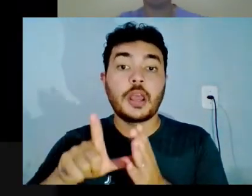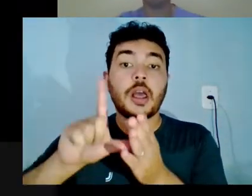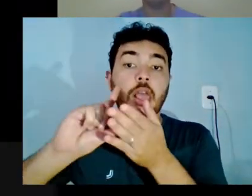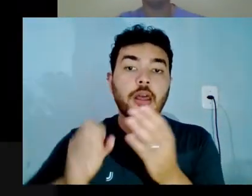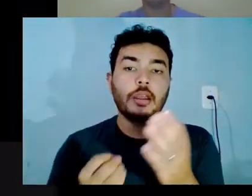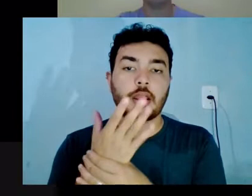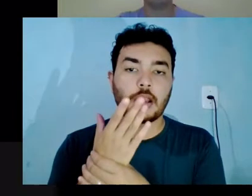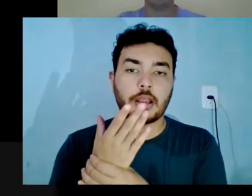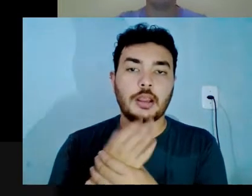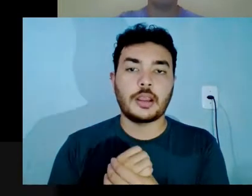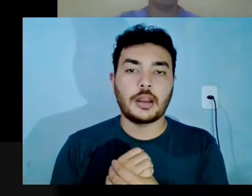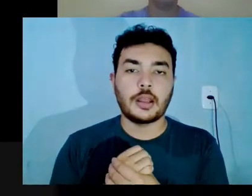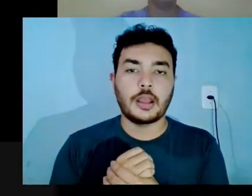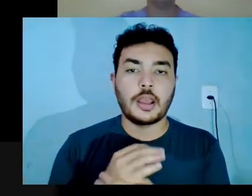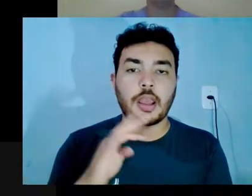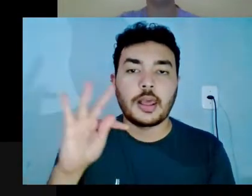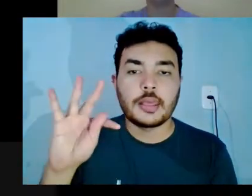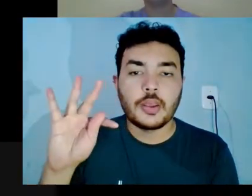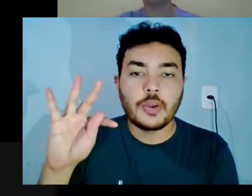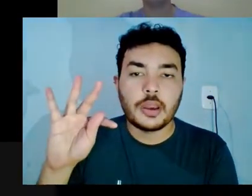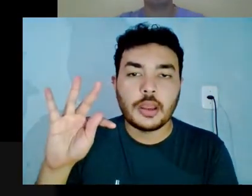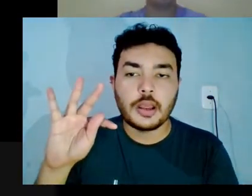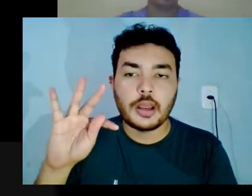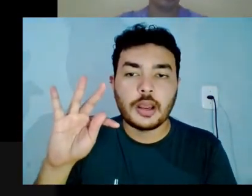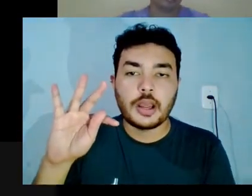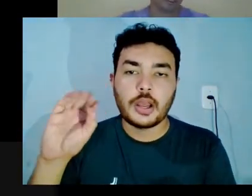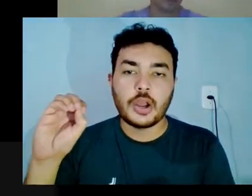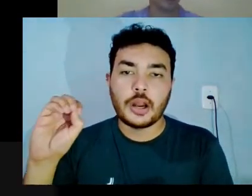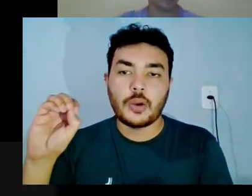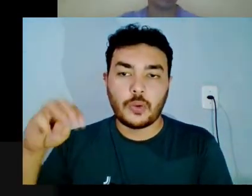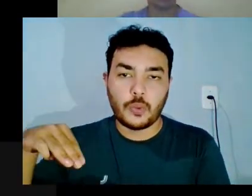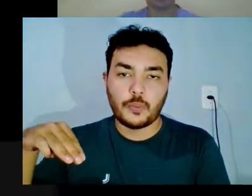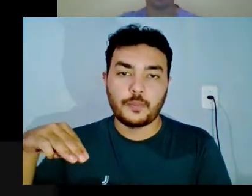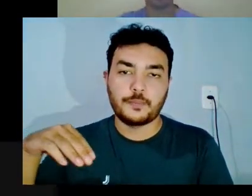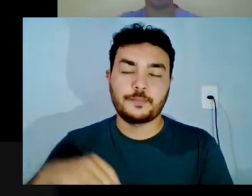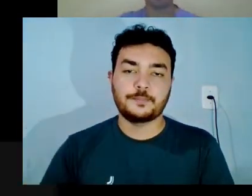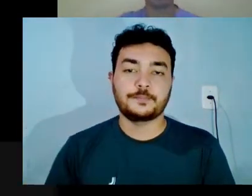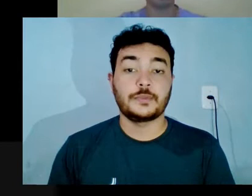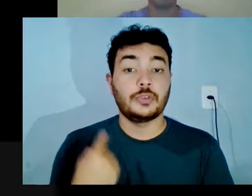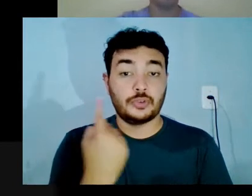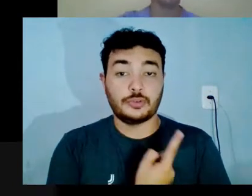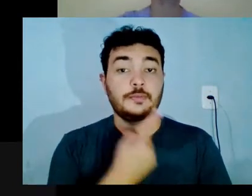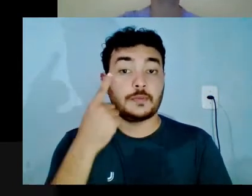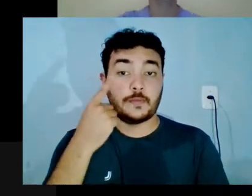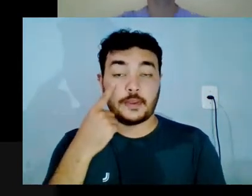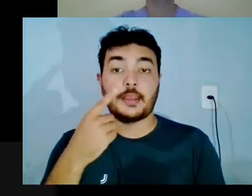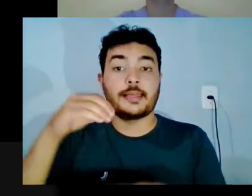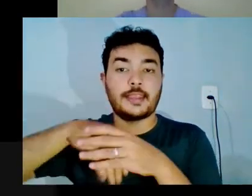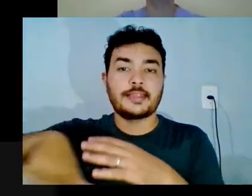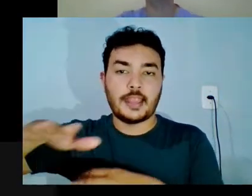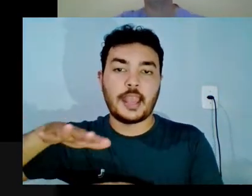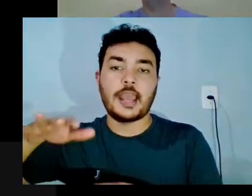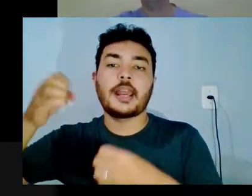teoria da TOM, né, que é a teoria da orbital molecular, que nós veremos mais ao final da disciplina. Pelo menos da parte teórica da disciplina.